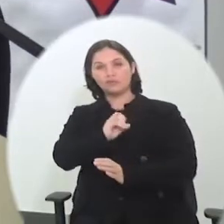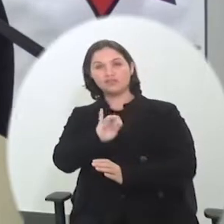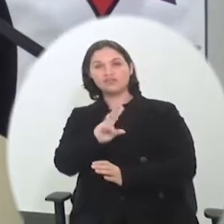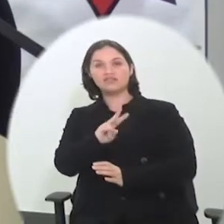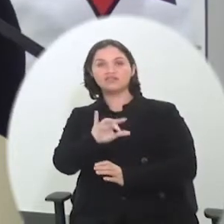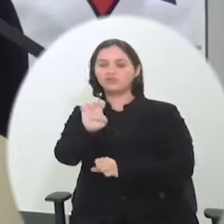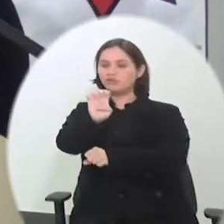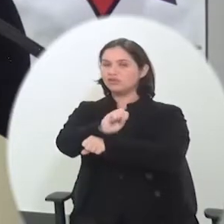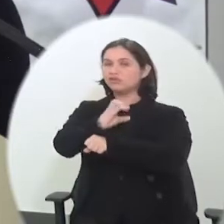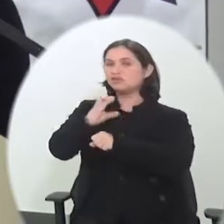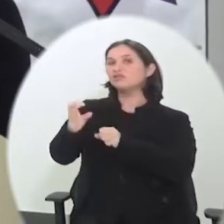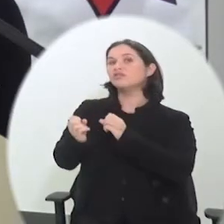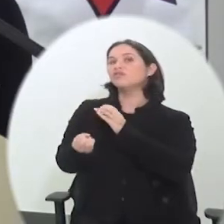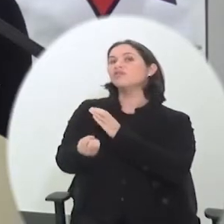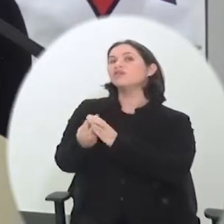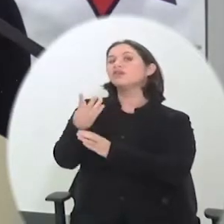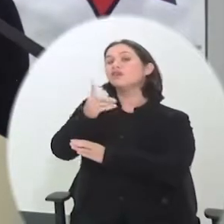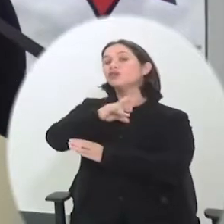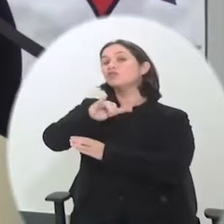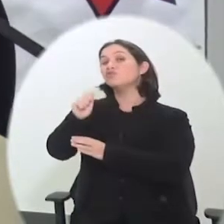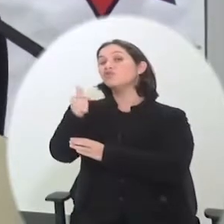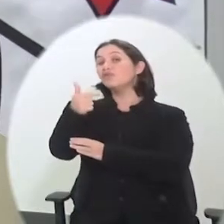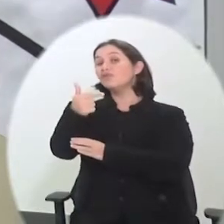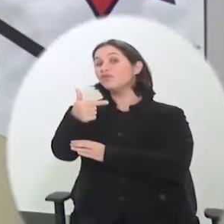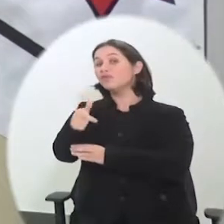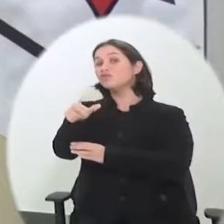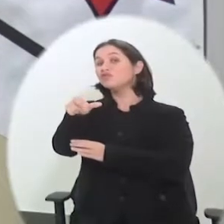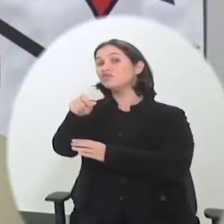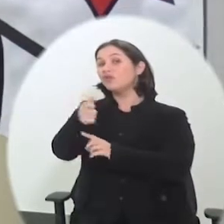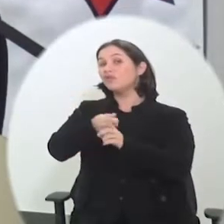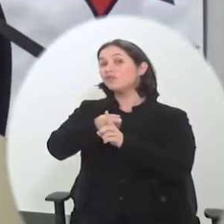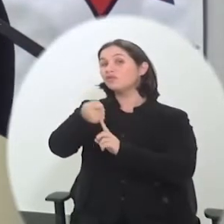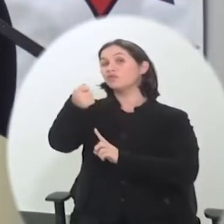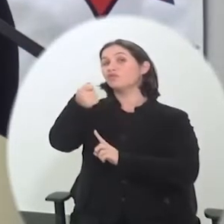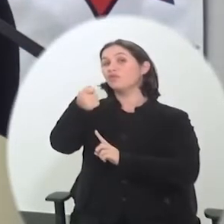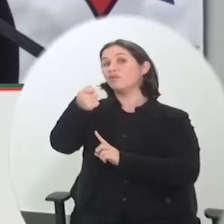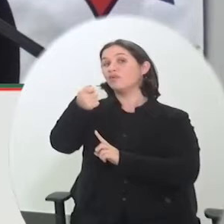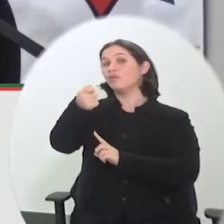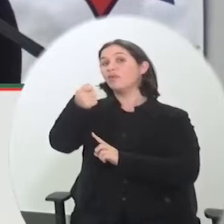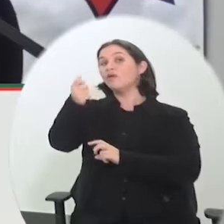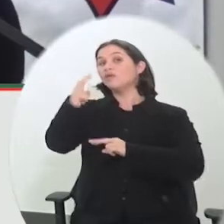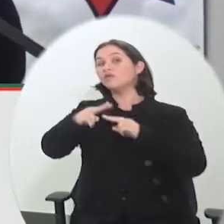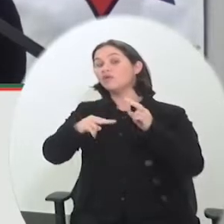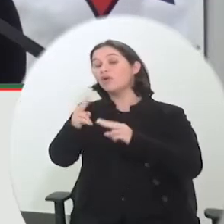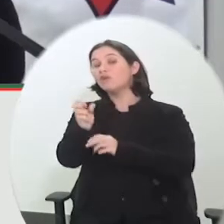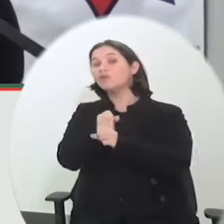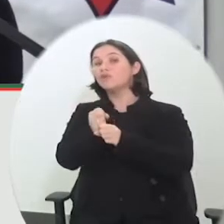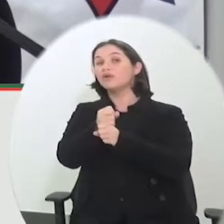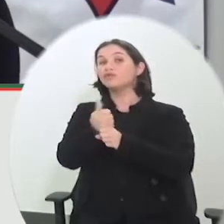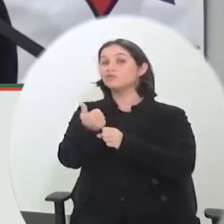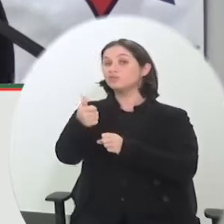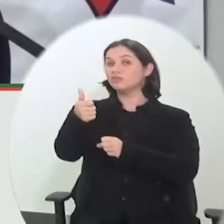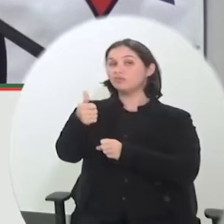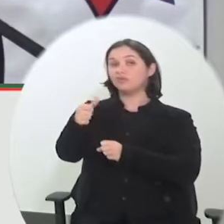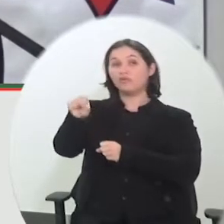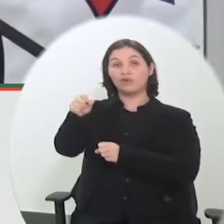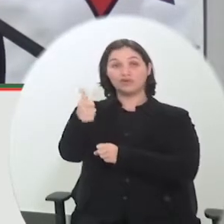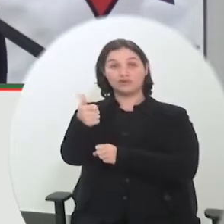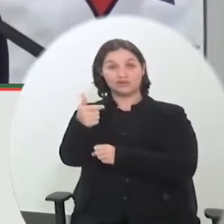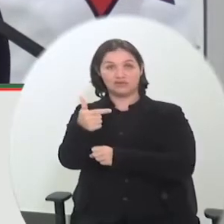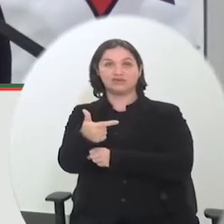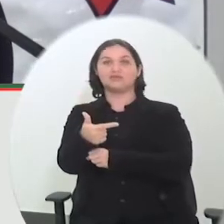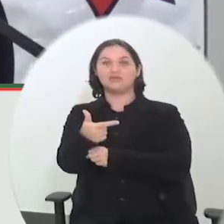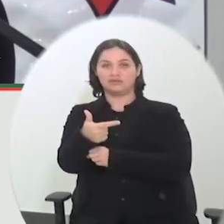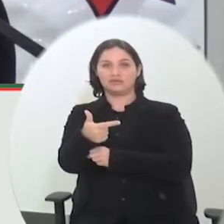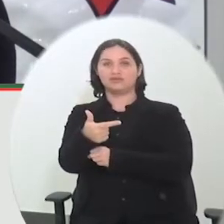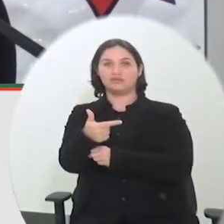como origem a data de 29 de julho de 1812. Este marco coincide com a nomeação do